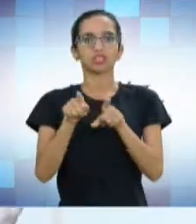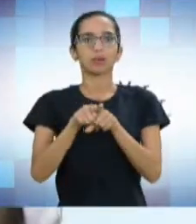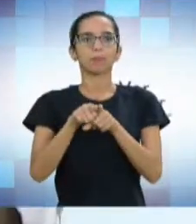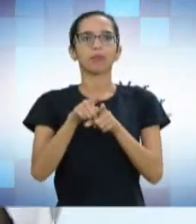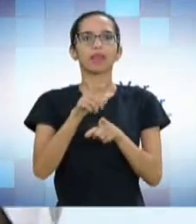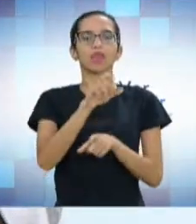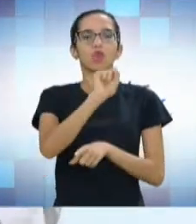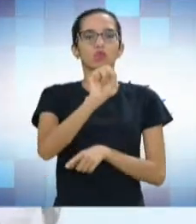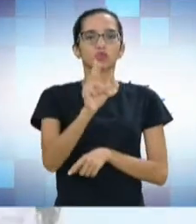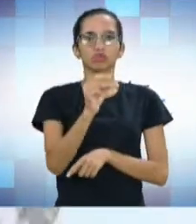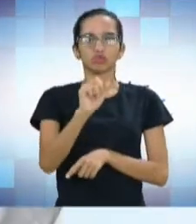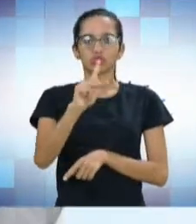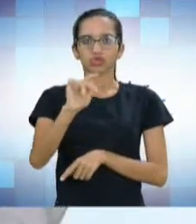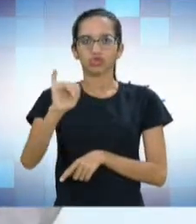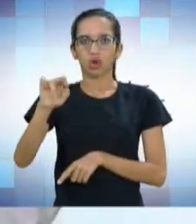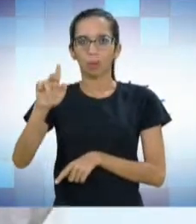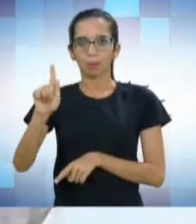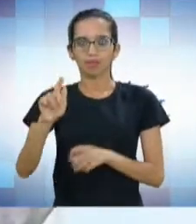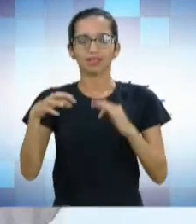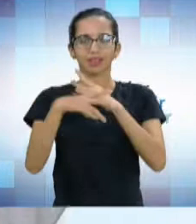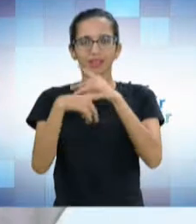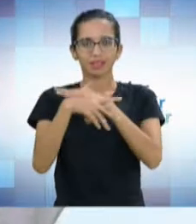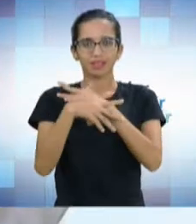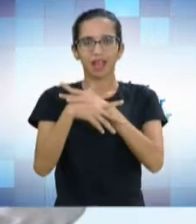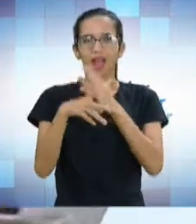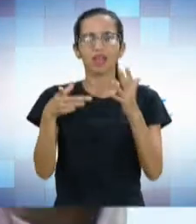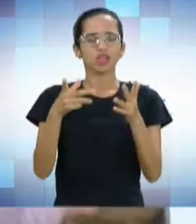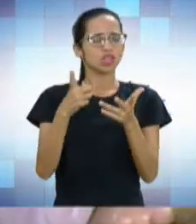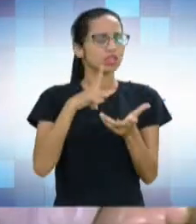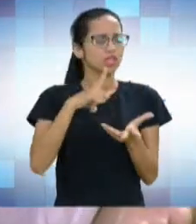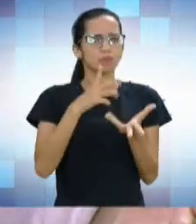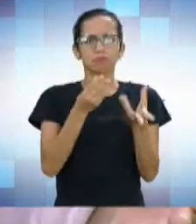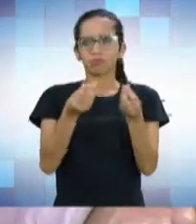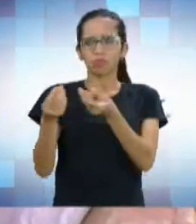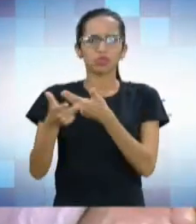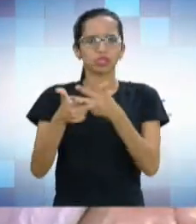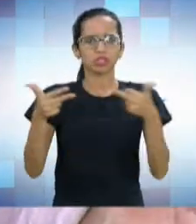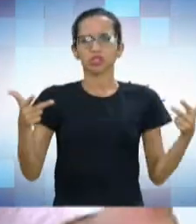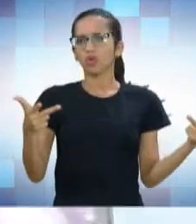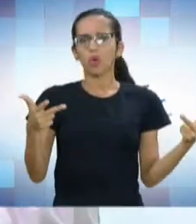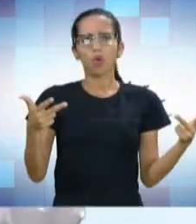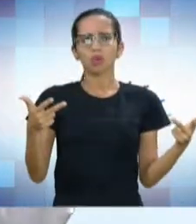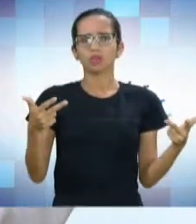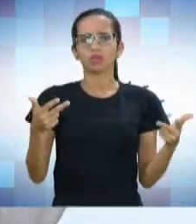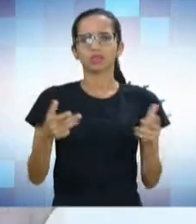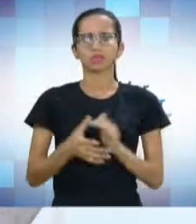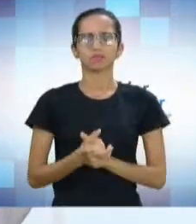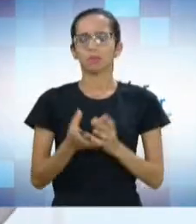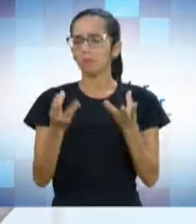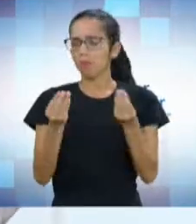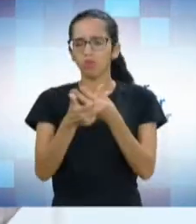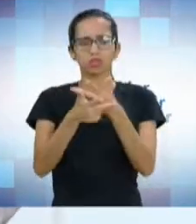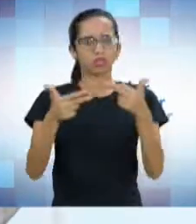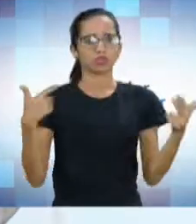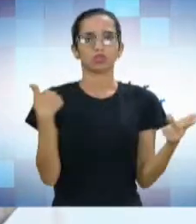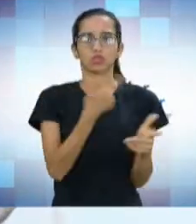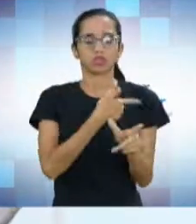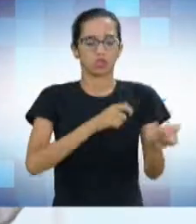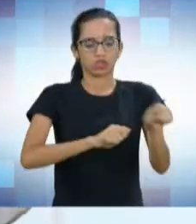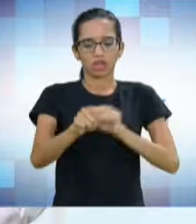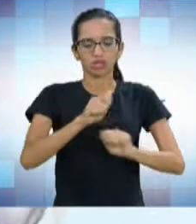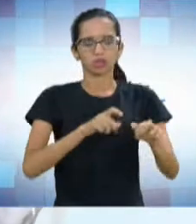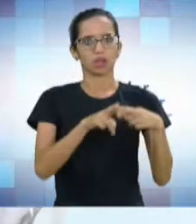natureza na beira do rio então são muitos pontos pólo cerâmico do poti velho voltam são muitos pontos que nós administramos